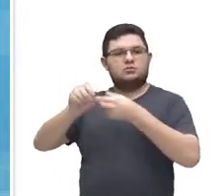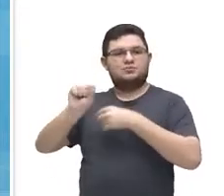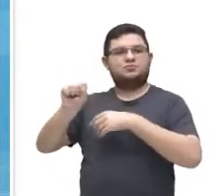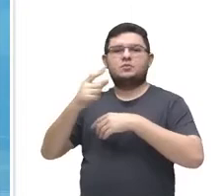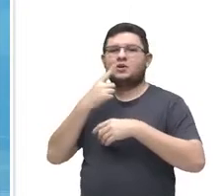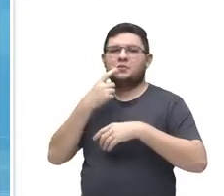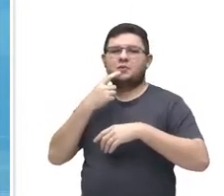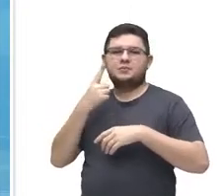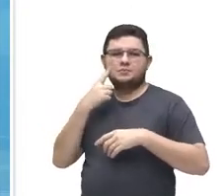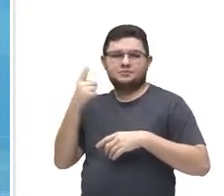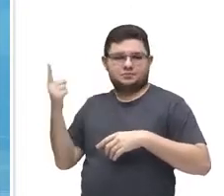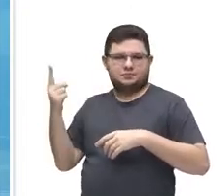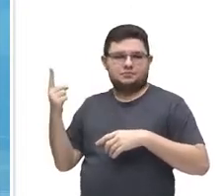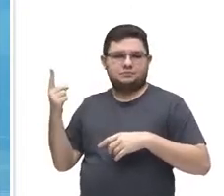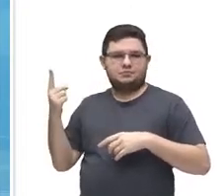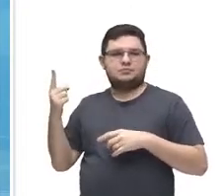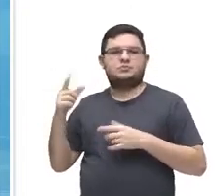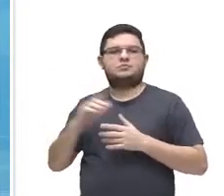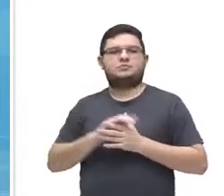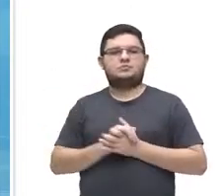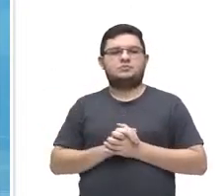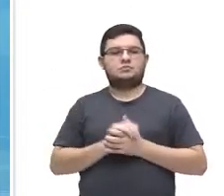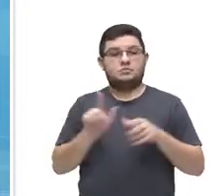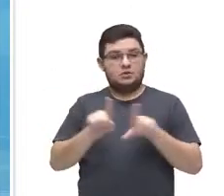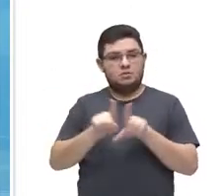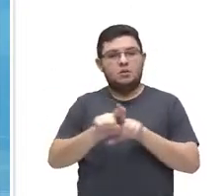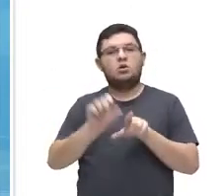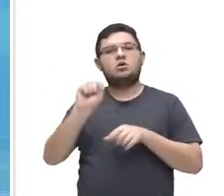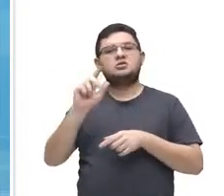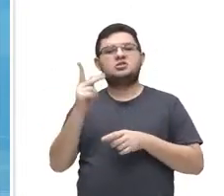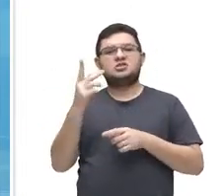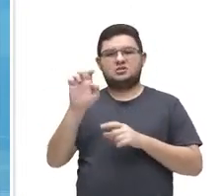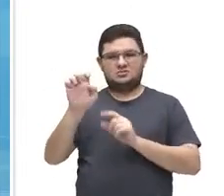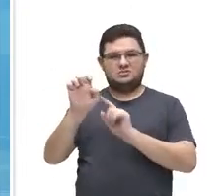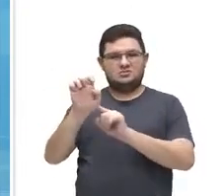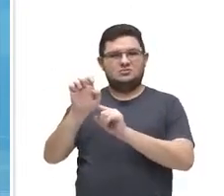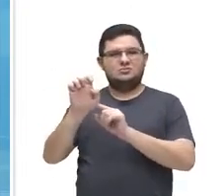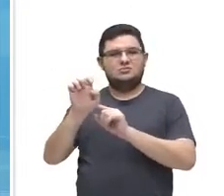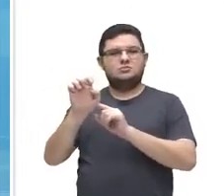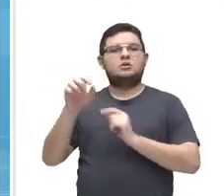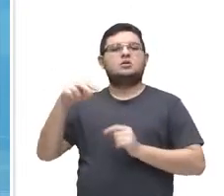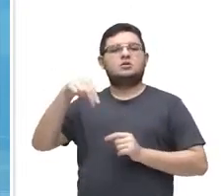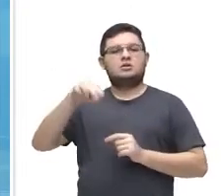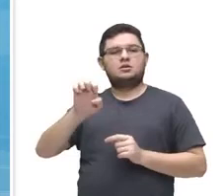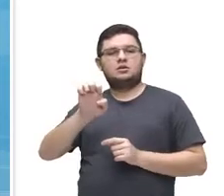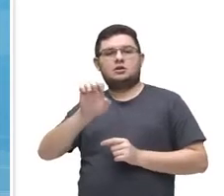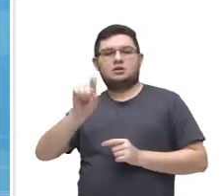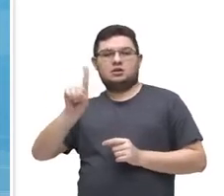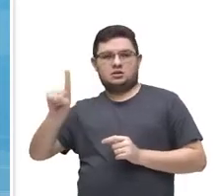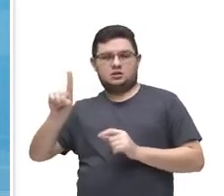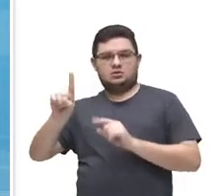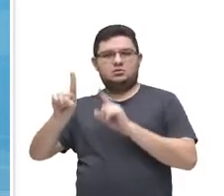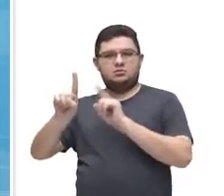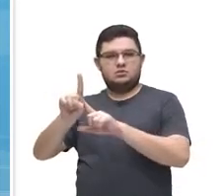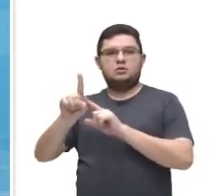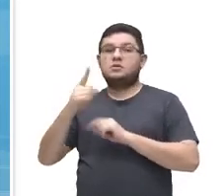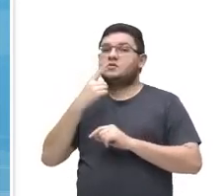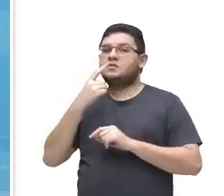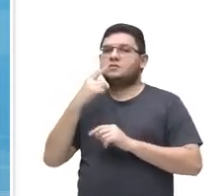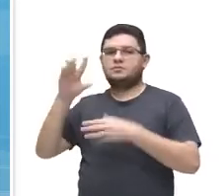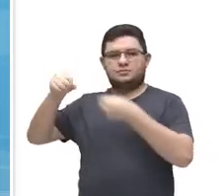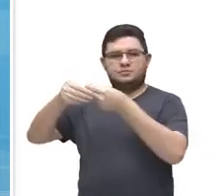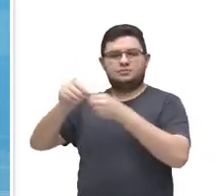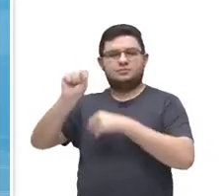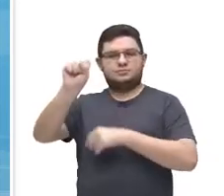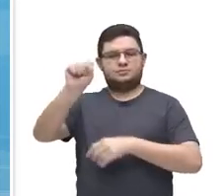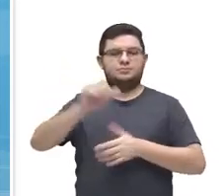um sujeito que é a terceira pessoa do singular, tá certo? Então, essa é a regra geral. Como nós temos, então, essa regra